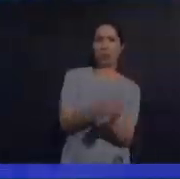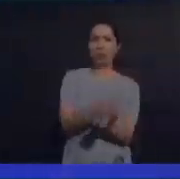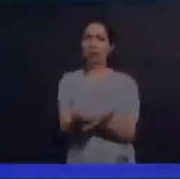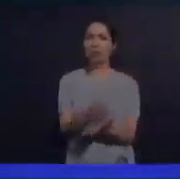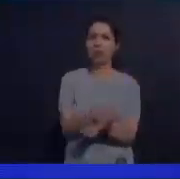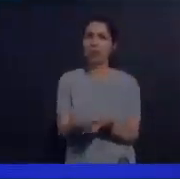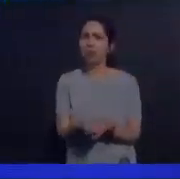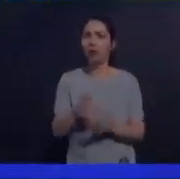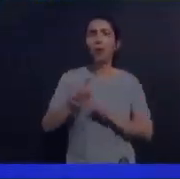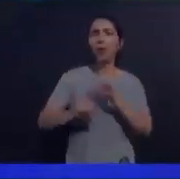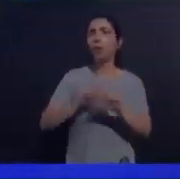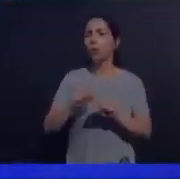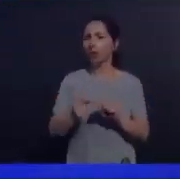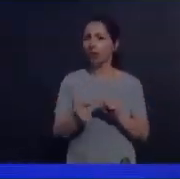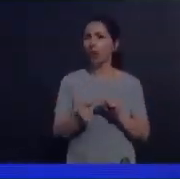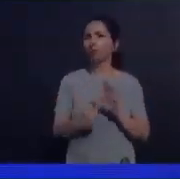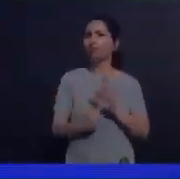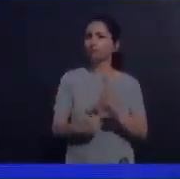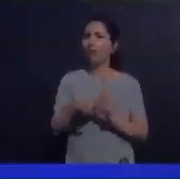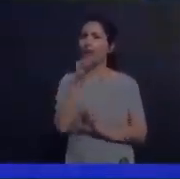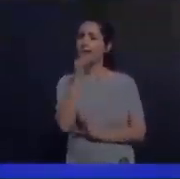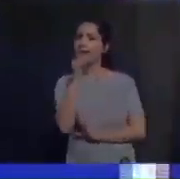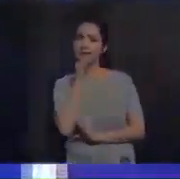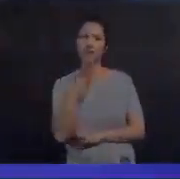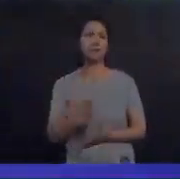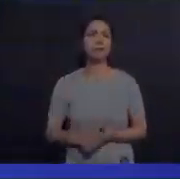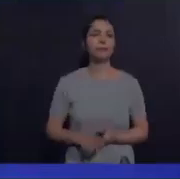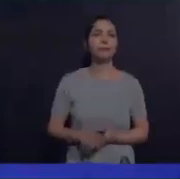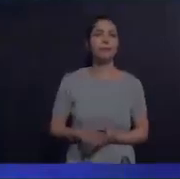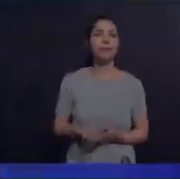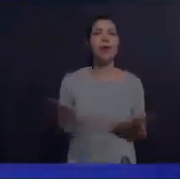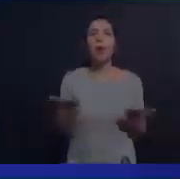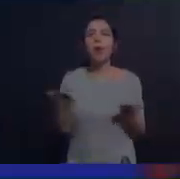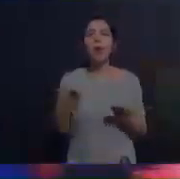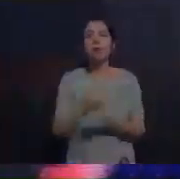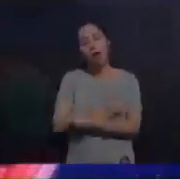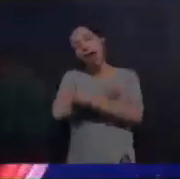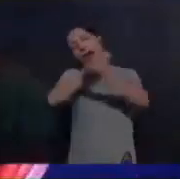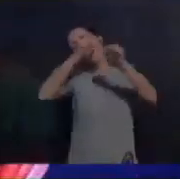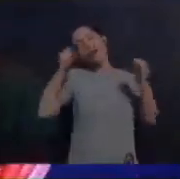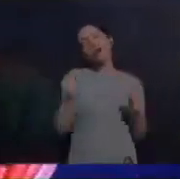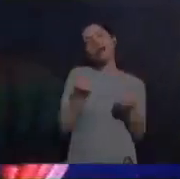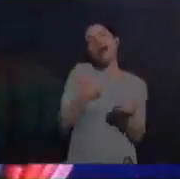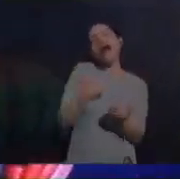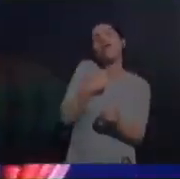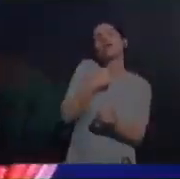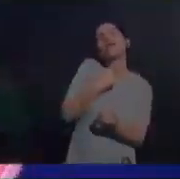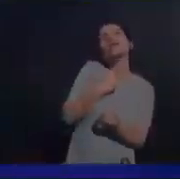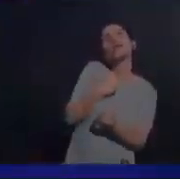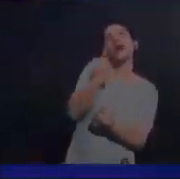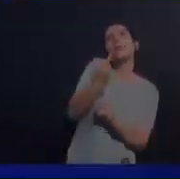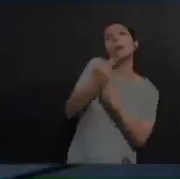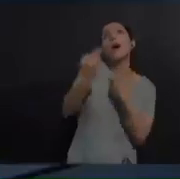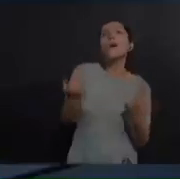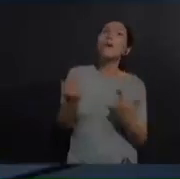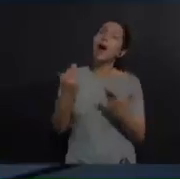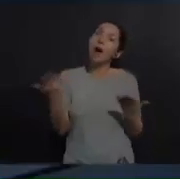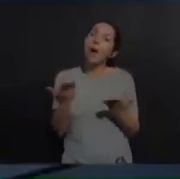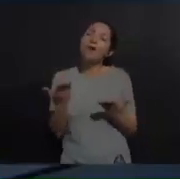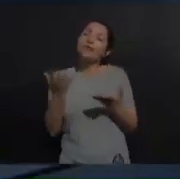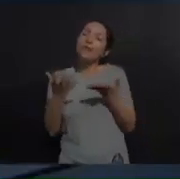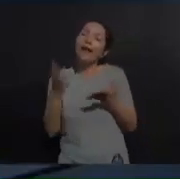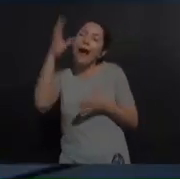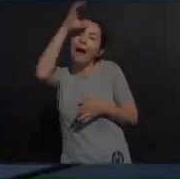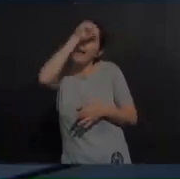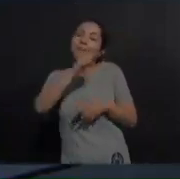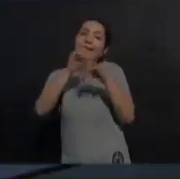gente? Um exemplo muito simples. A pessoa acorda hoje querendo uma coisa. Hoje eu quero aprender a